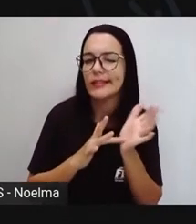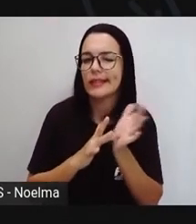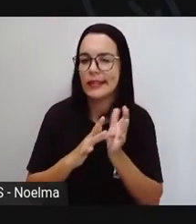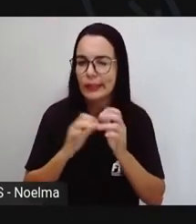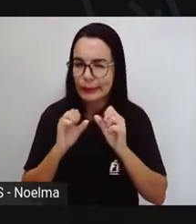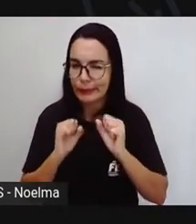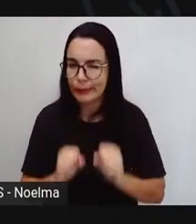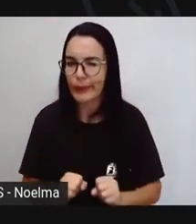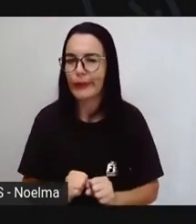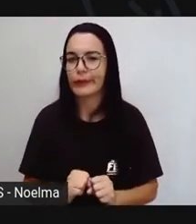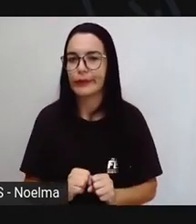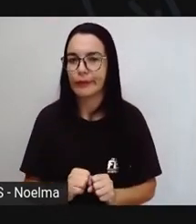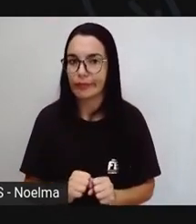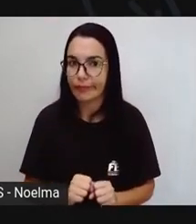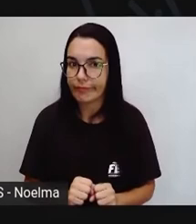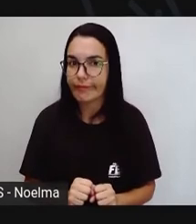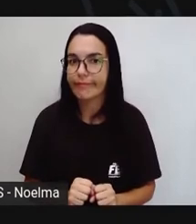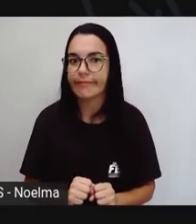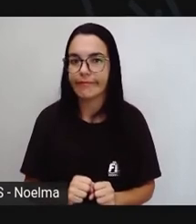fantasia.